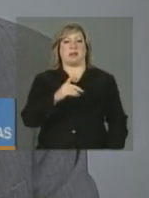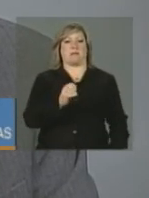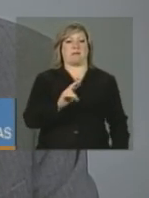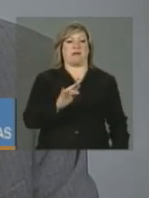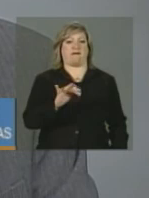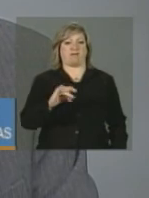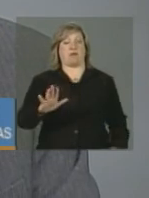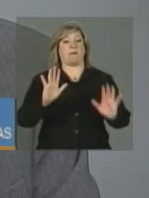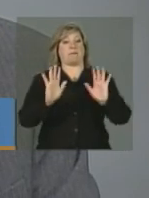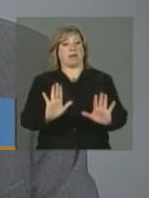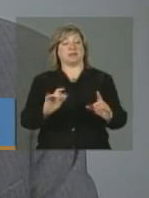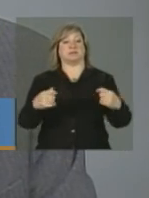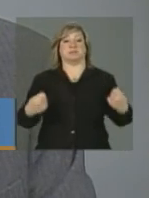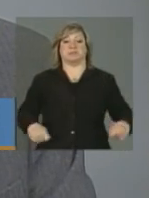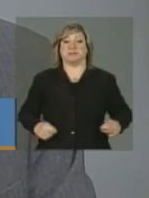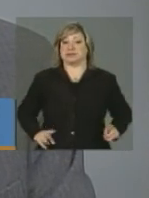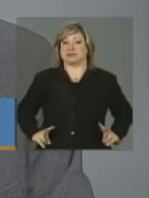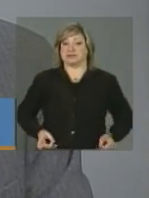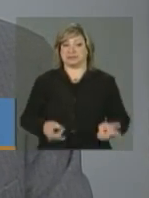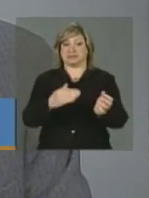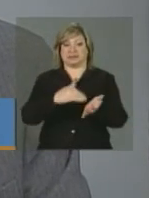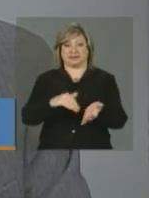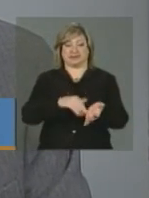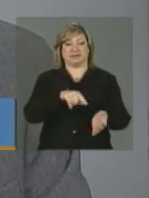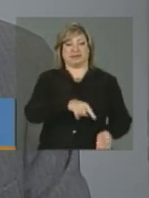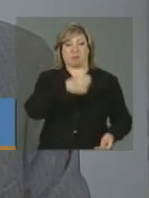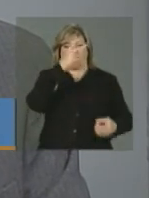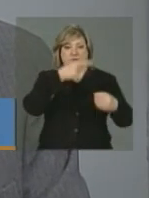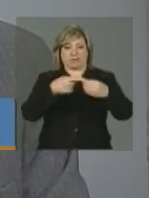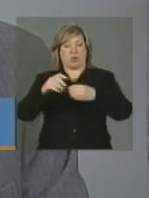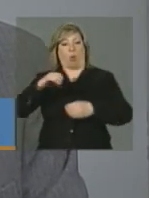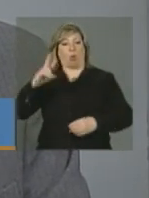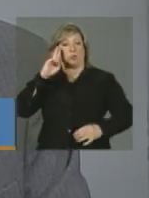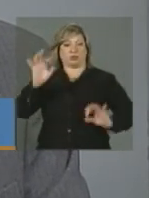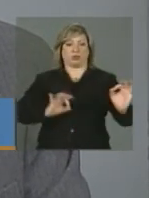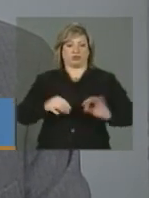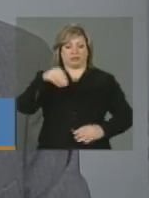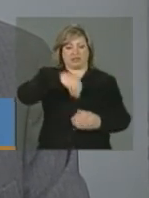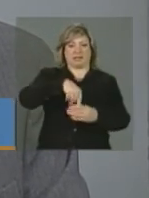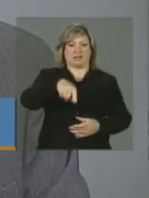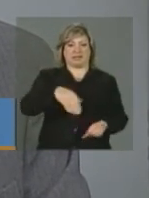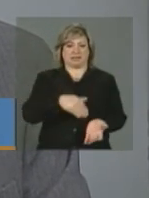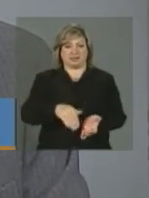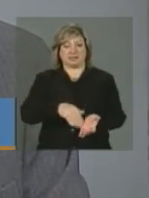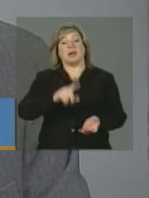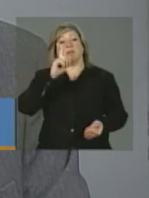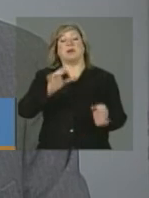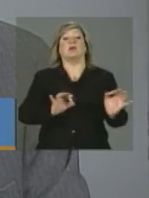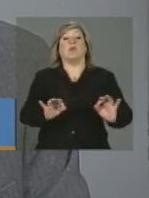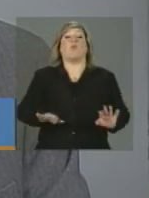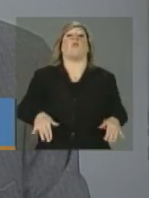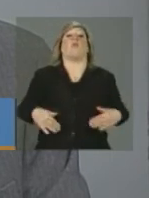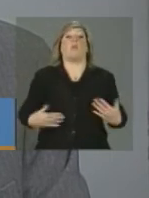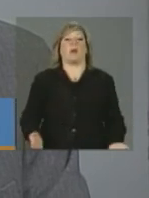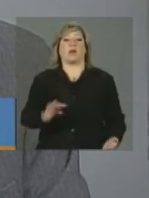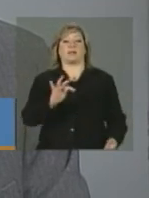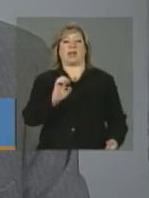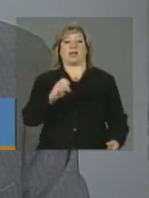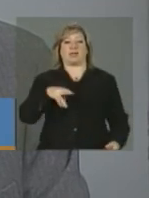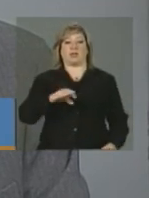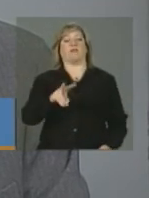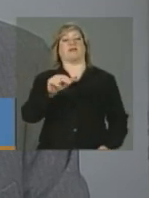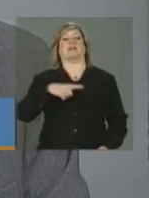caberá sempre ao secretário municipal ou aos dirigentes lá na secretaria, aos diretores, determinar quais técnicos